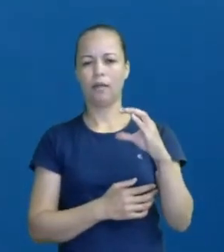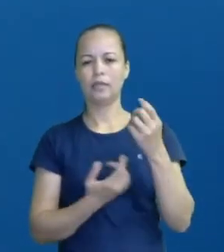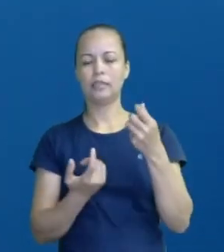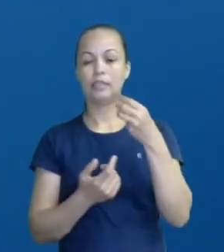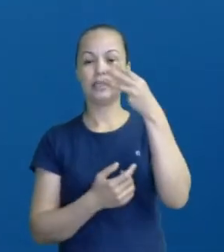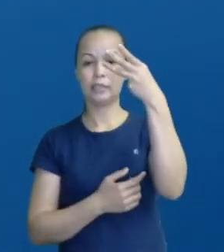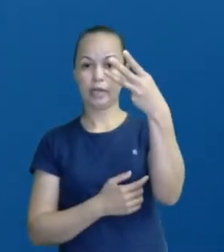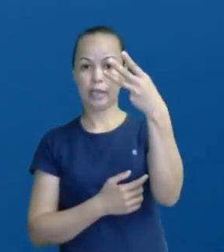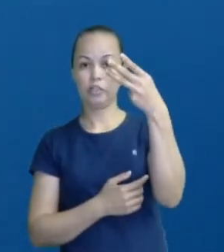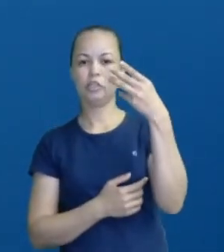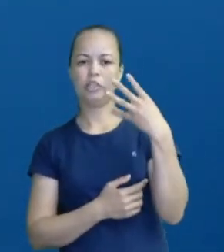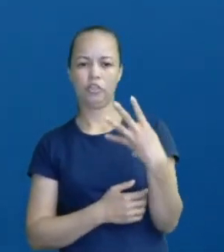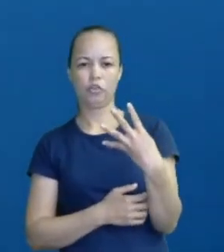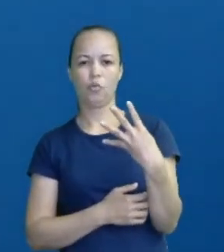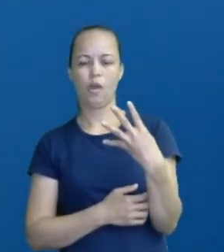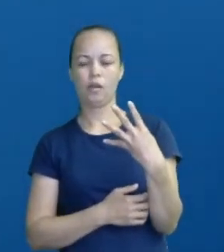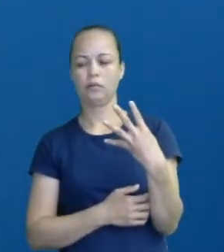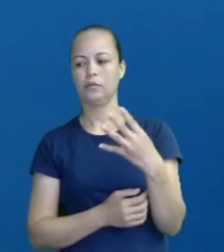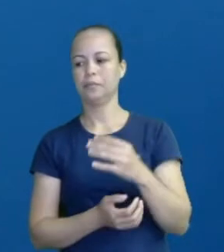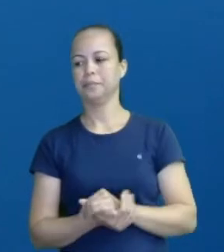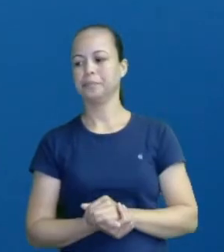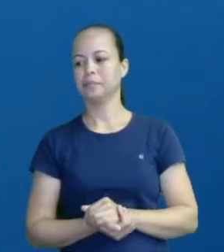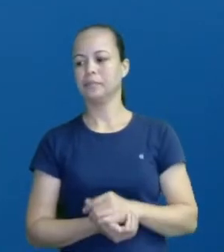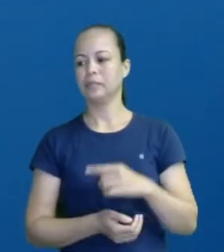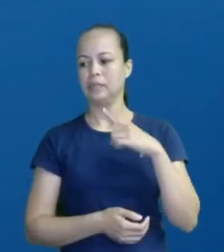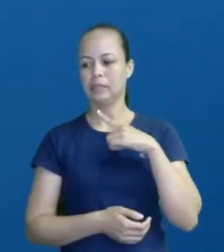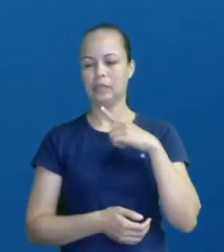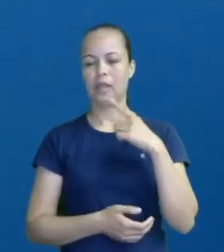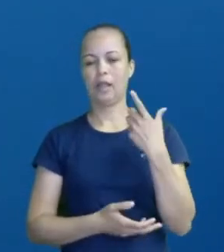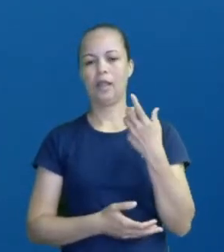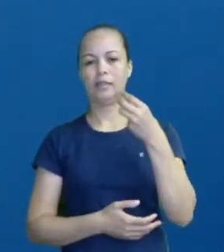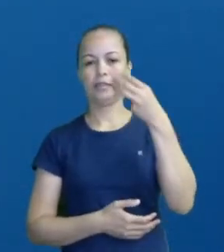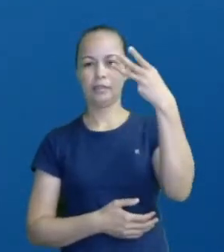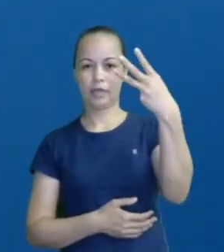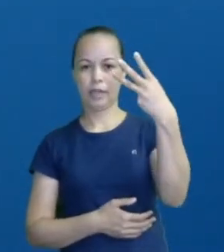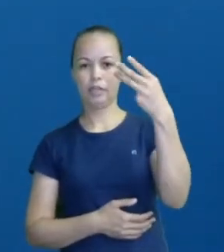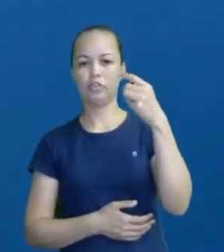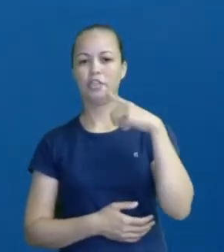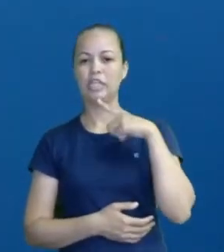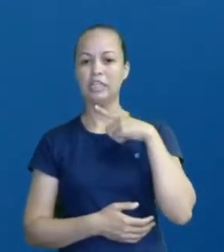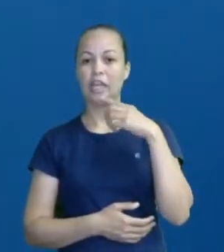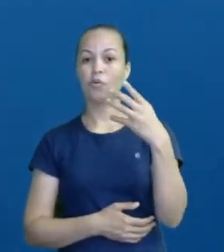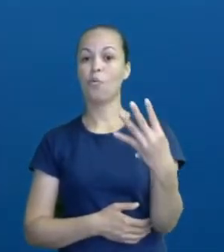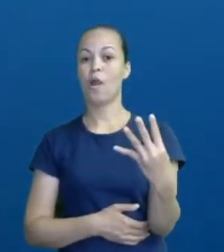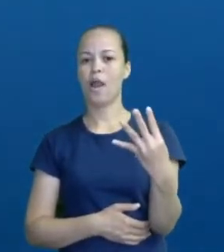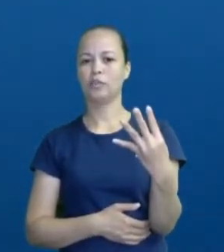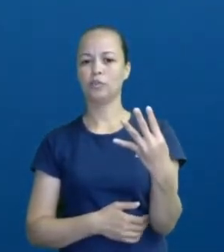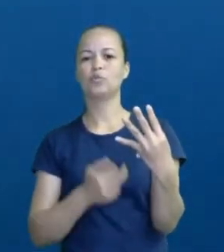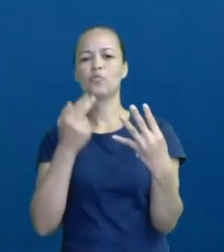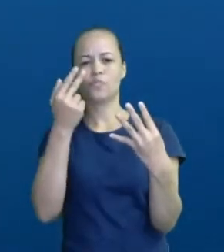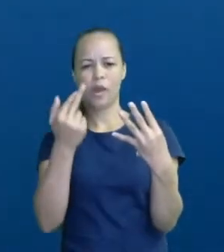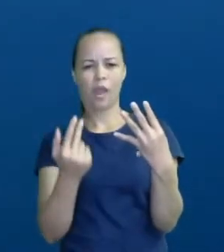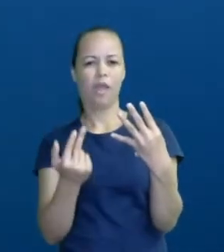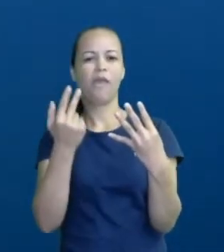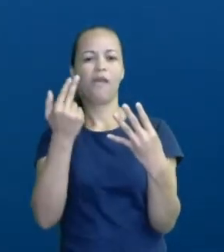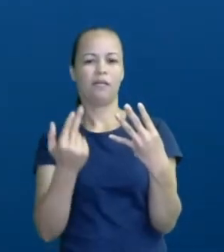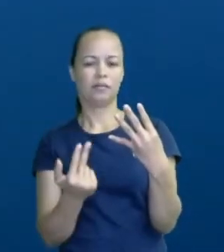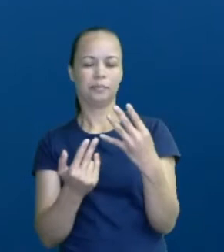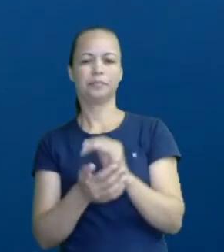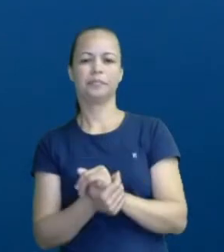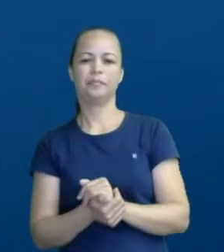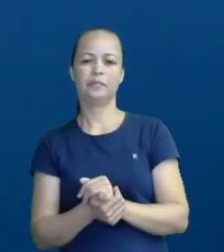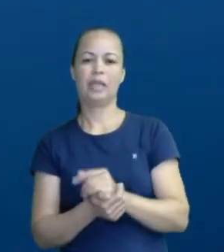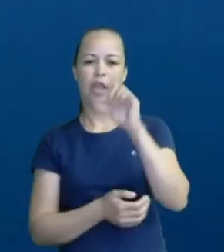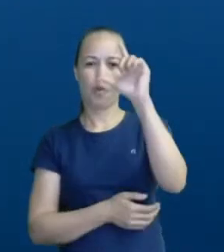de 3 e 4. Tem 3 e tem 4 ao mesmo tempo. É